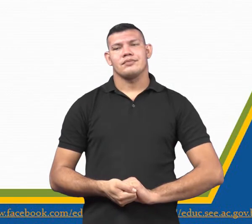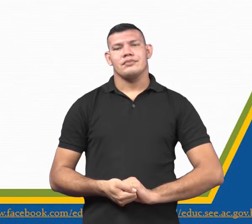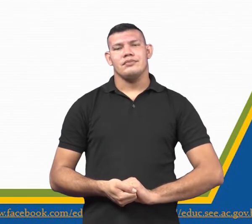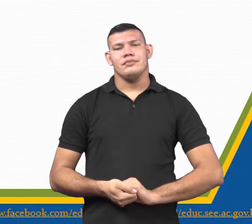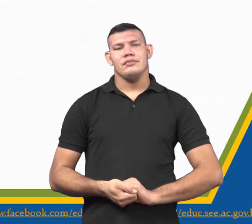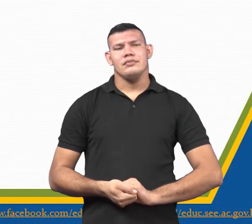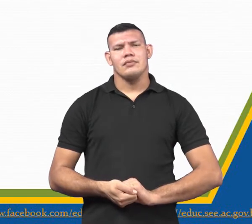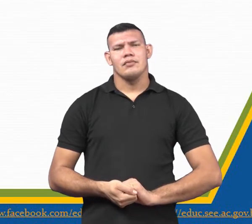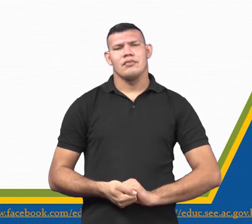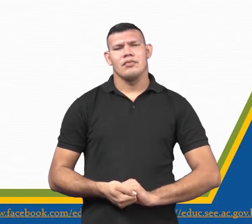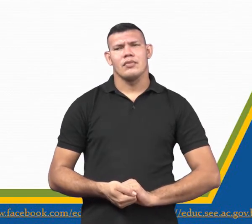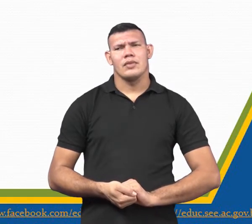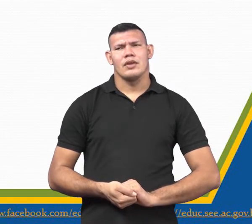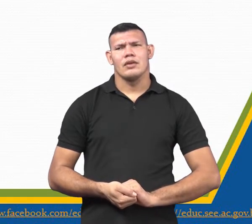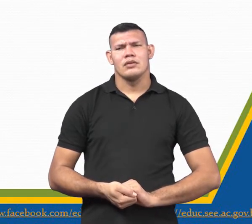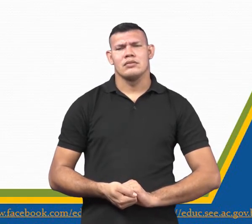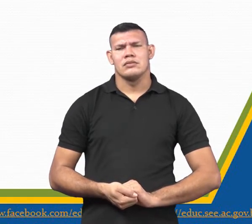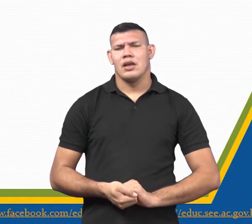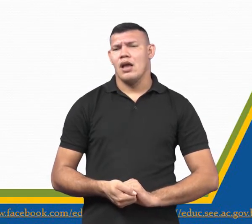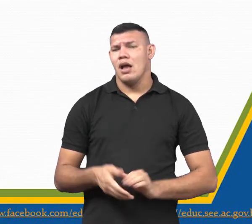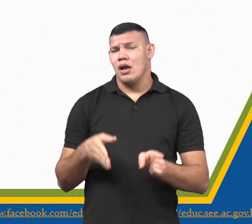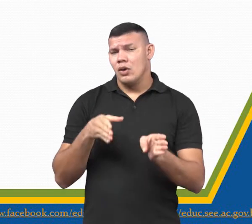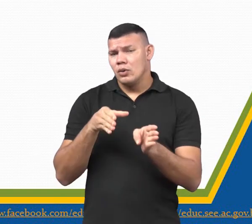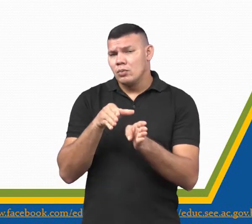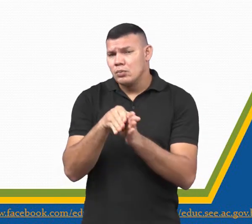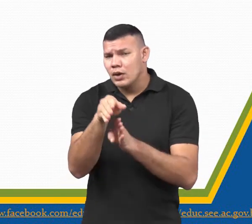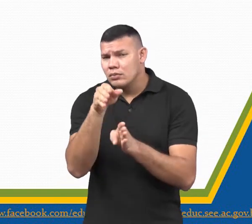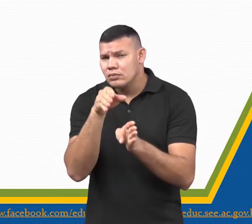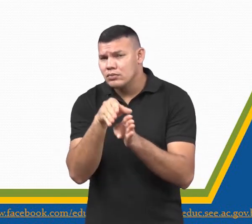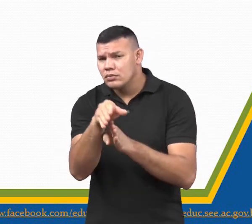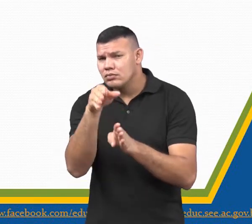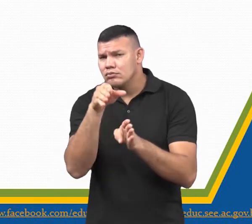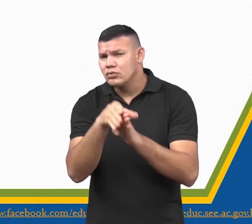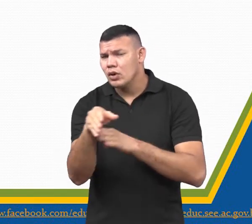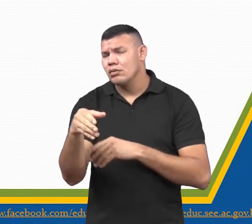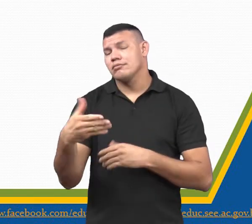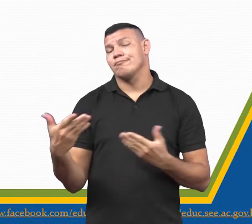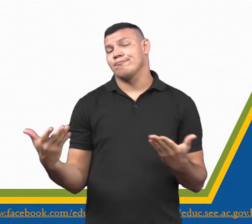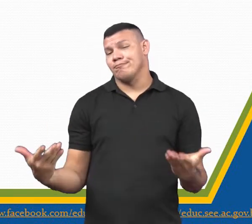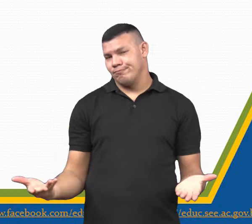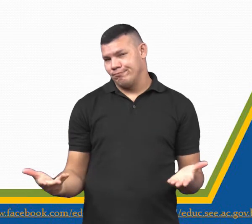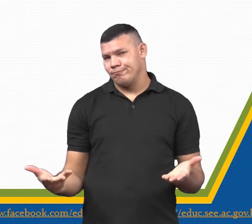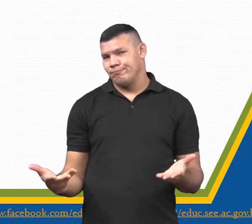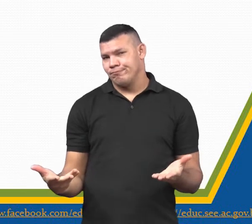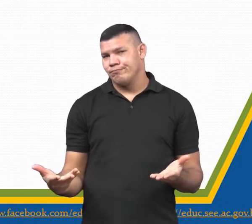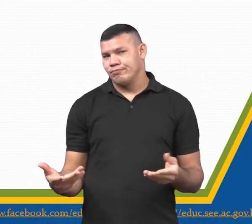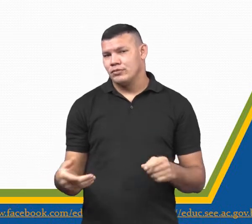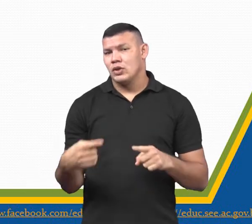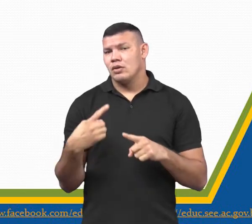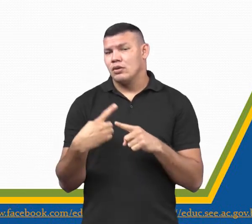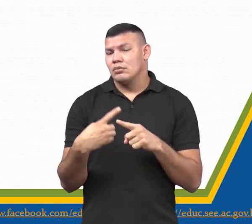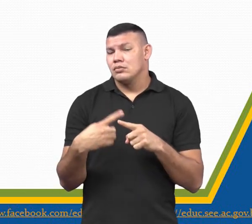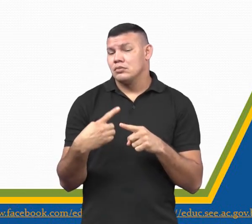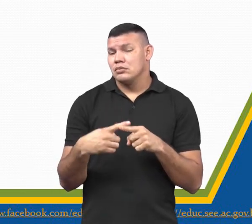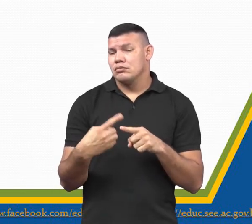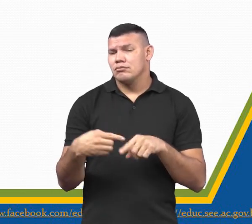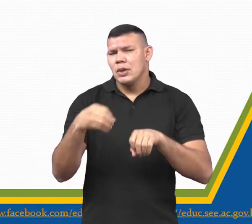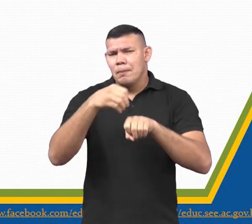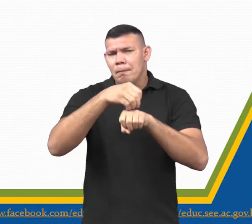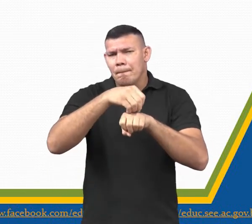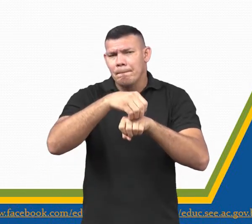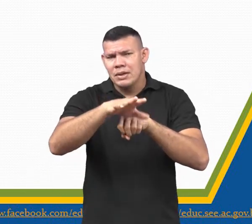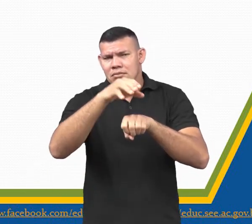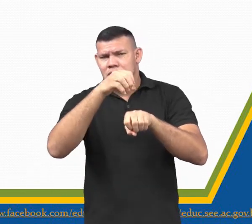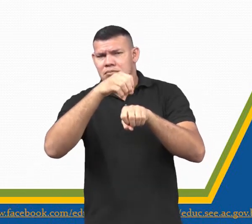Também utilizamos o imperativo para dar conselhos, para dar sugerências, para a gente dar conselhos, para a gente fazer sugestões a